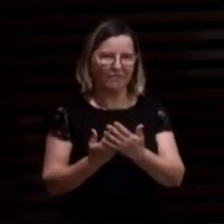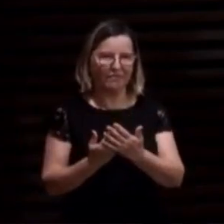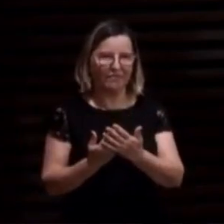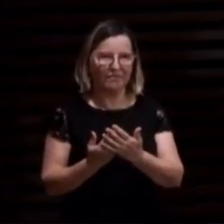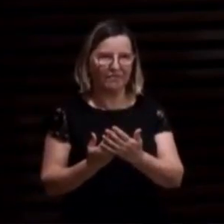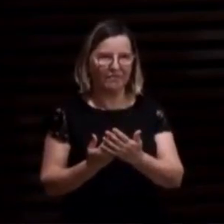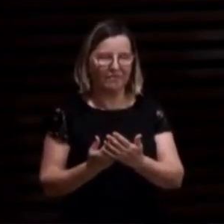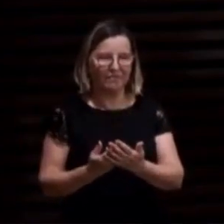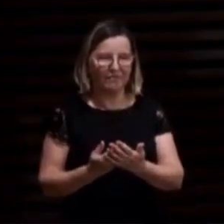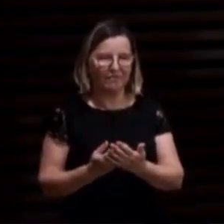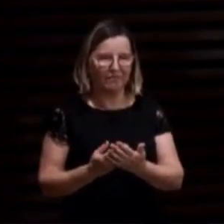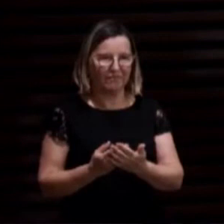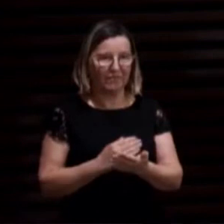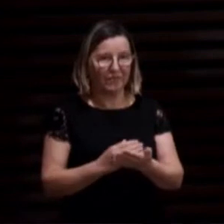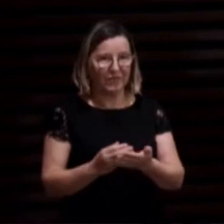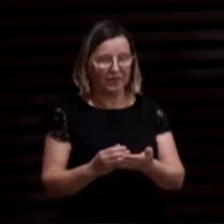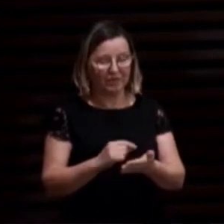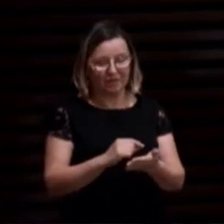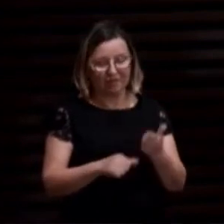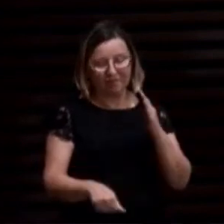Desde aquele versículo primeiro,